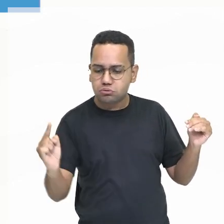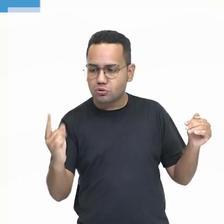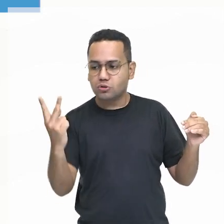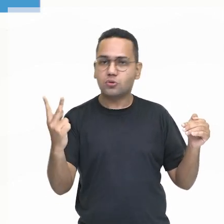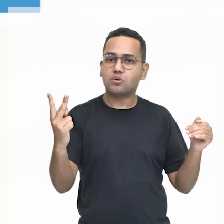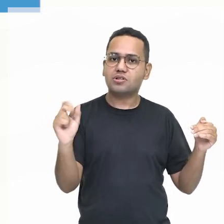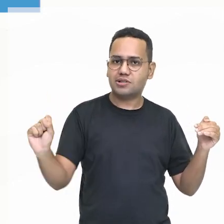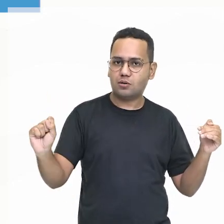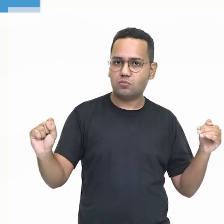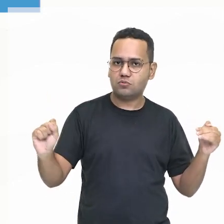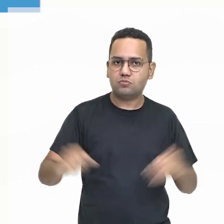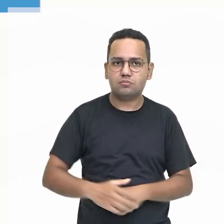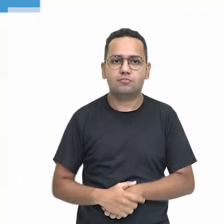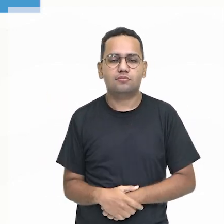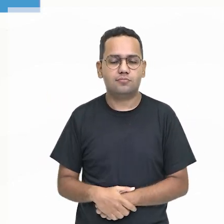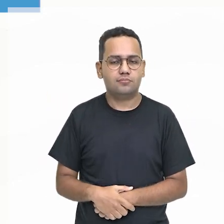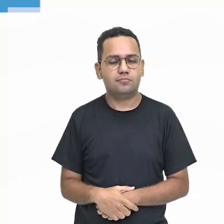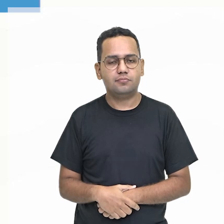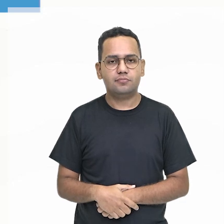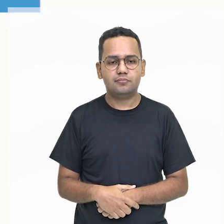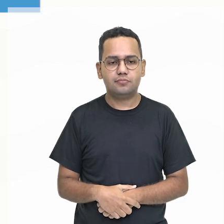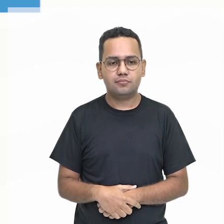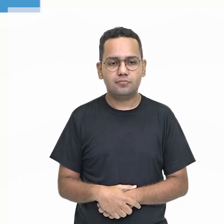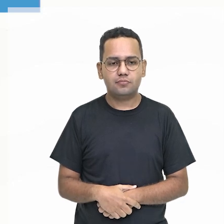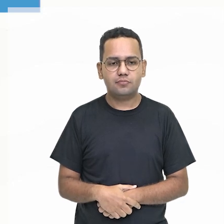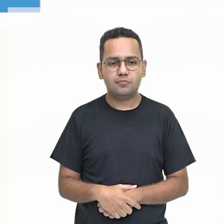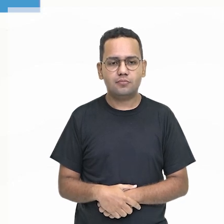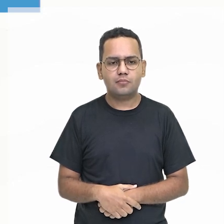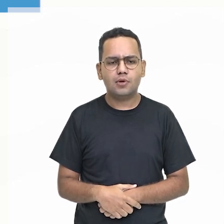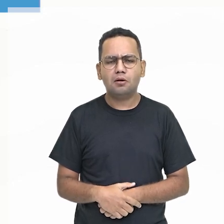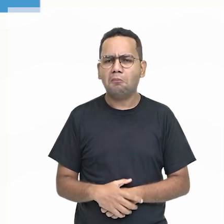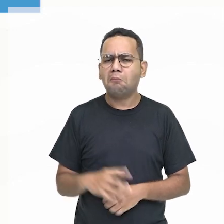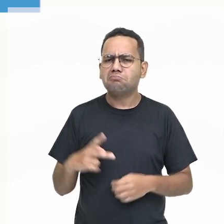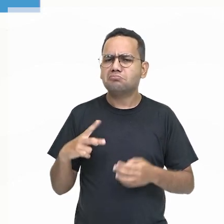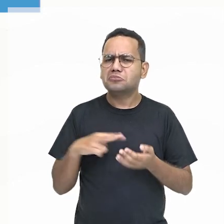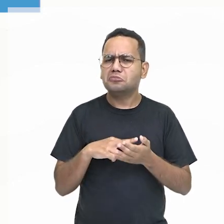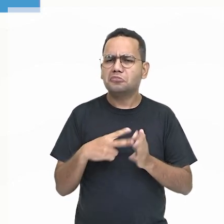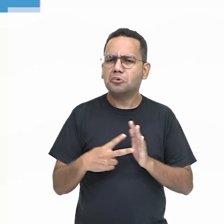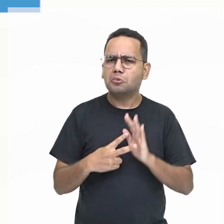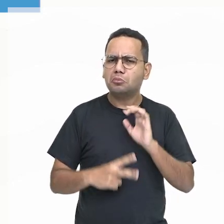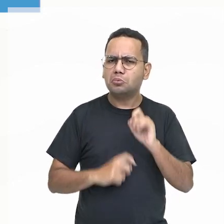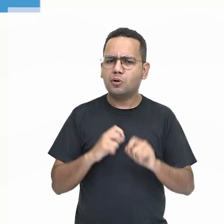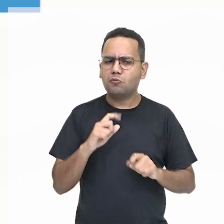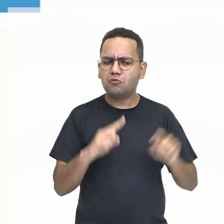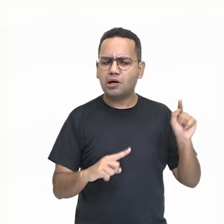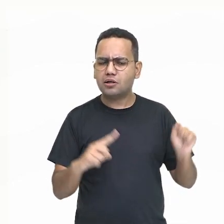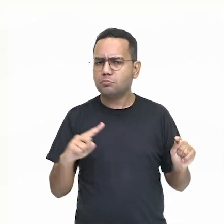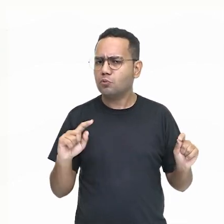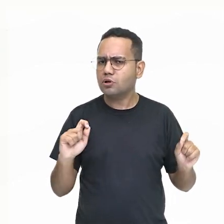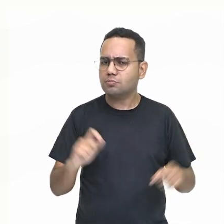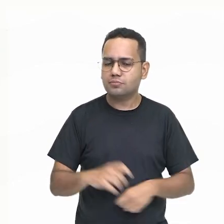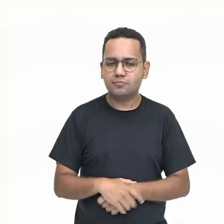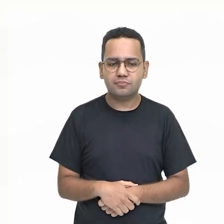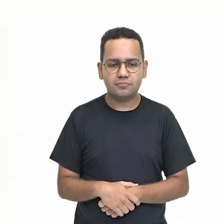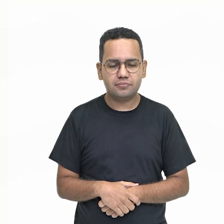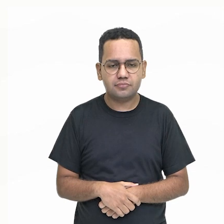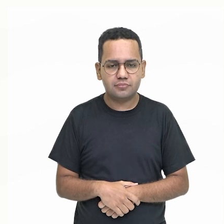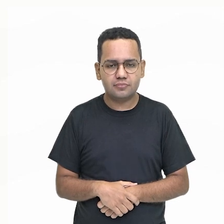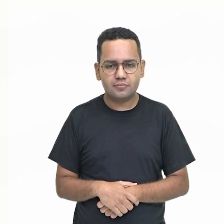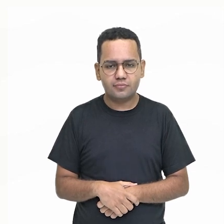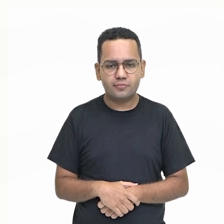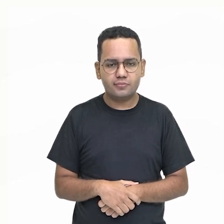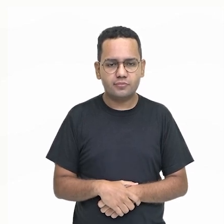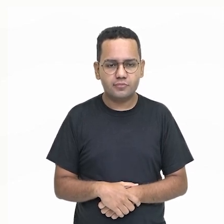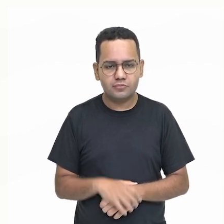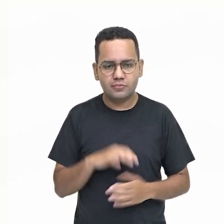dois segundos Então veja o que que seria a variação do tempo nesse caso variação do tempo pessoal